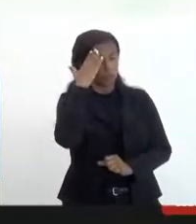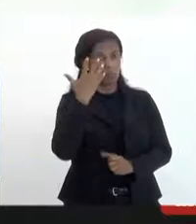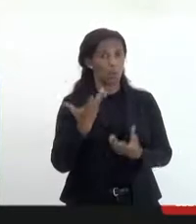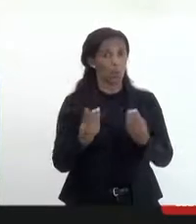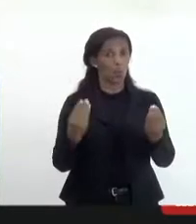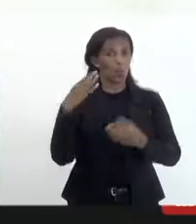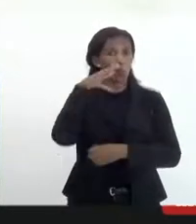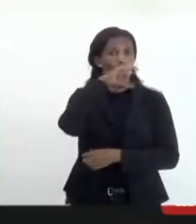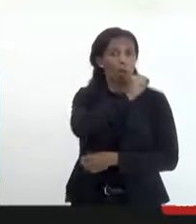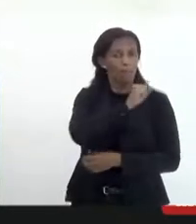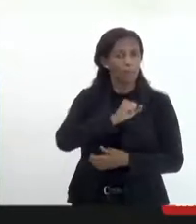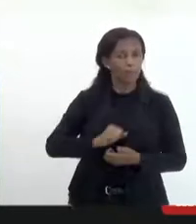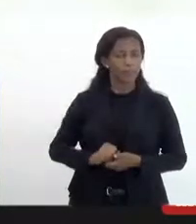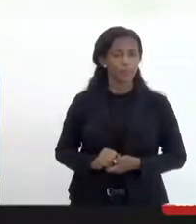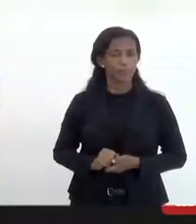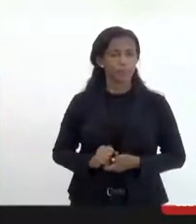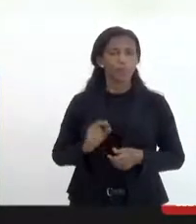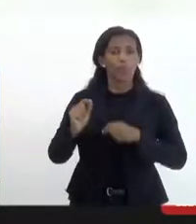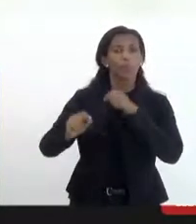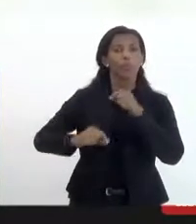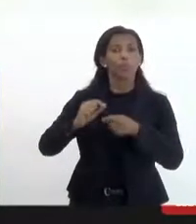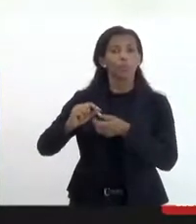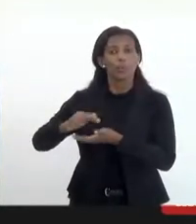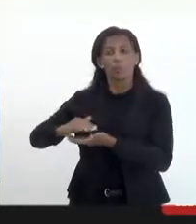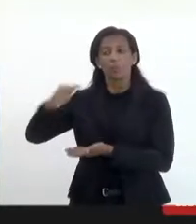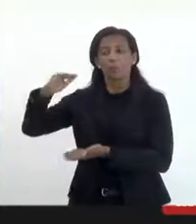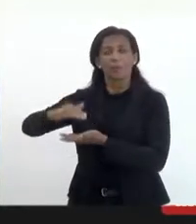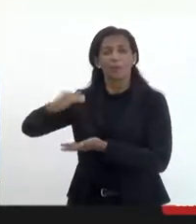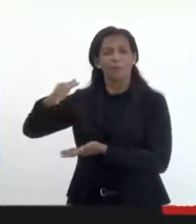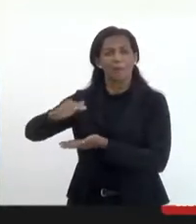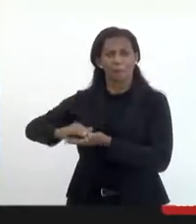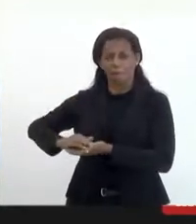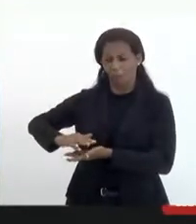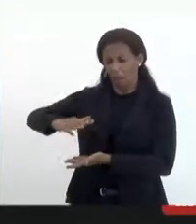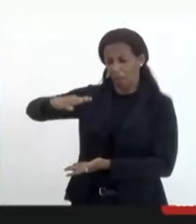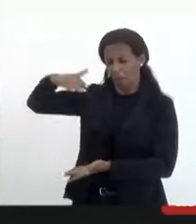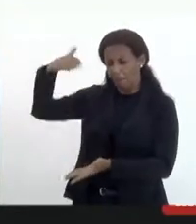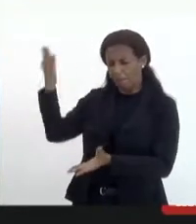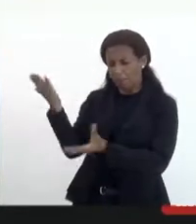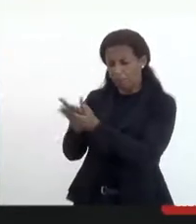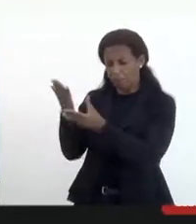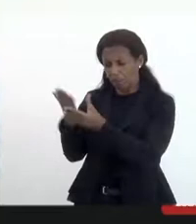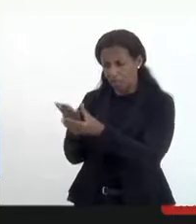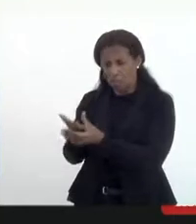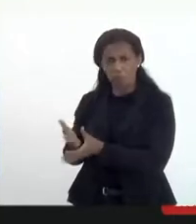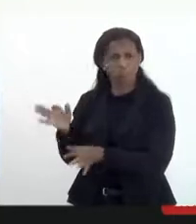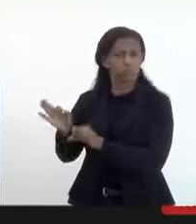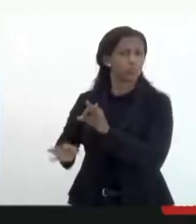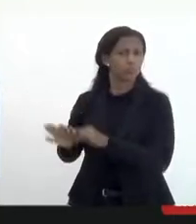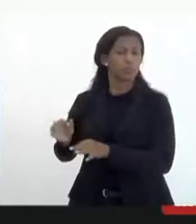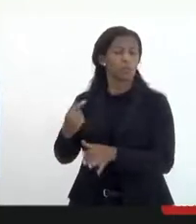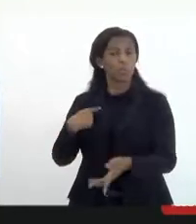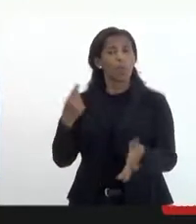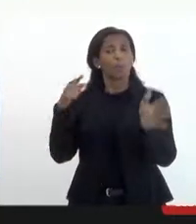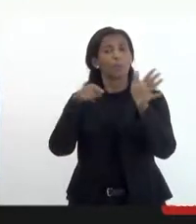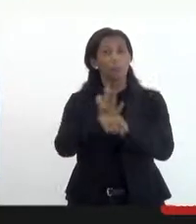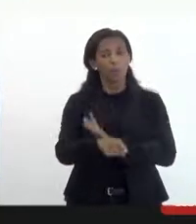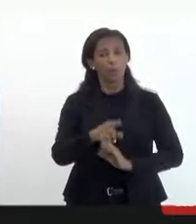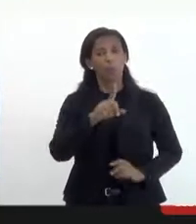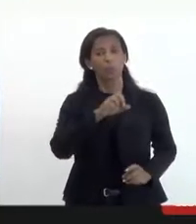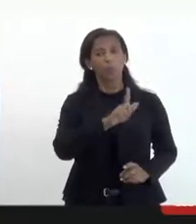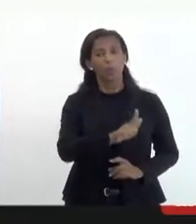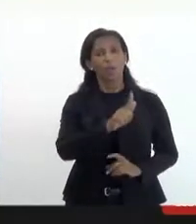muito mais rápido do que com a demanda judicial. Porque eu pergunto também ao senhor, doutor Gadeira, a